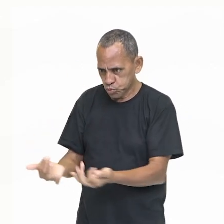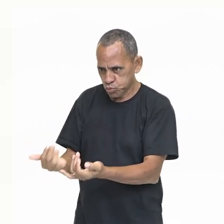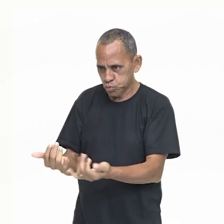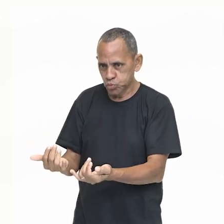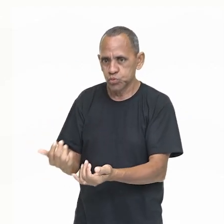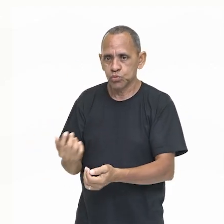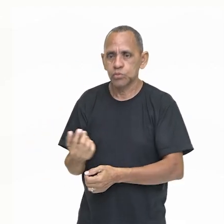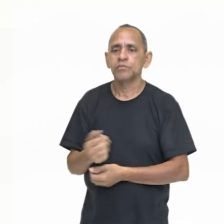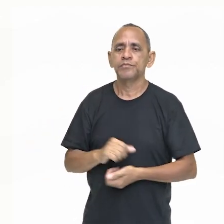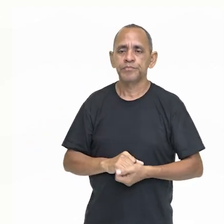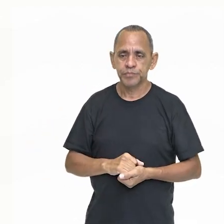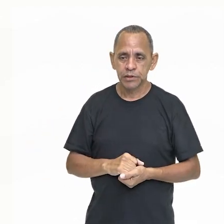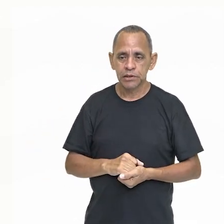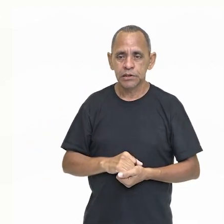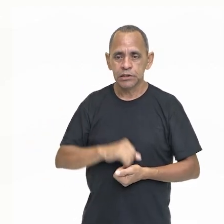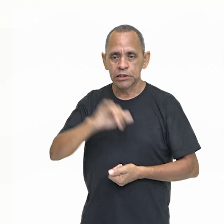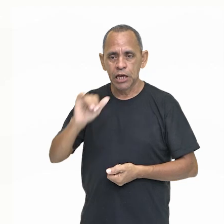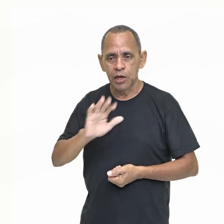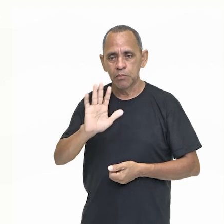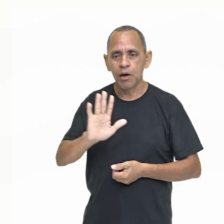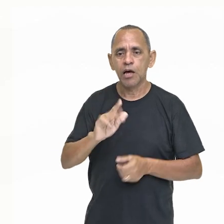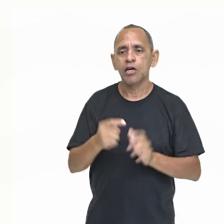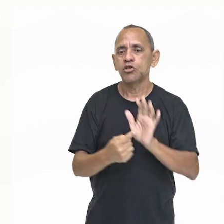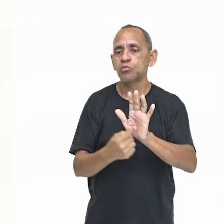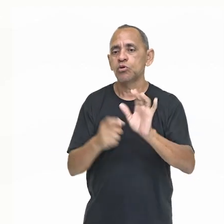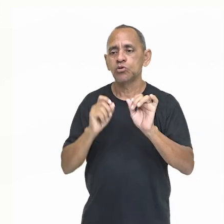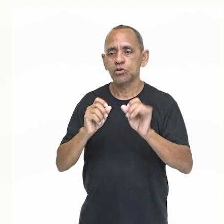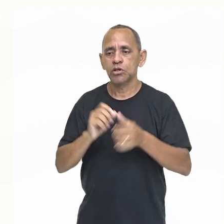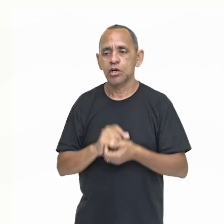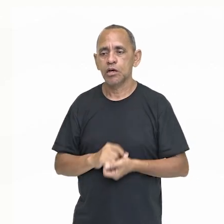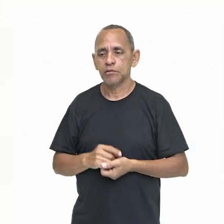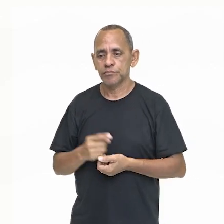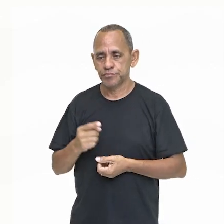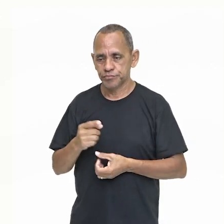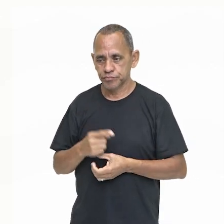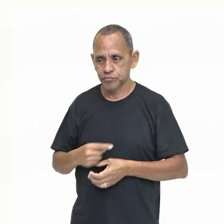Houve aqui, vejam que ocorreu o quê?